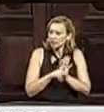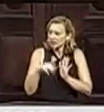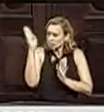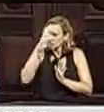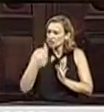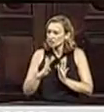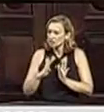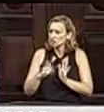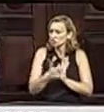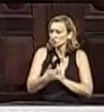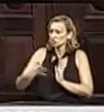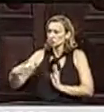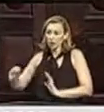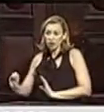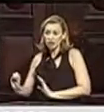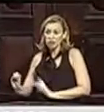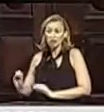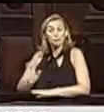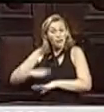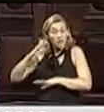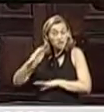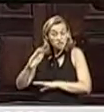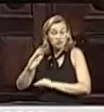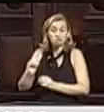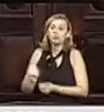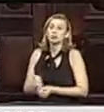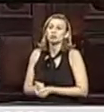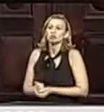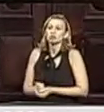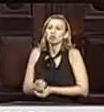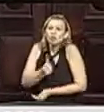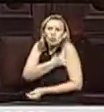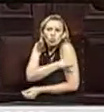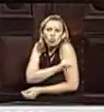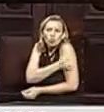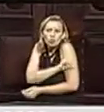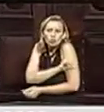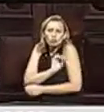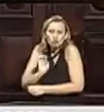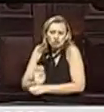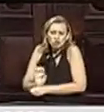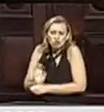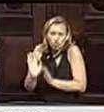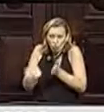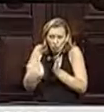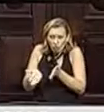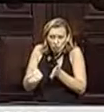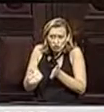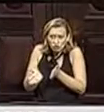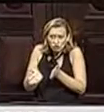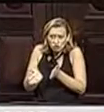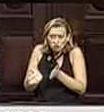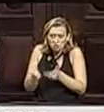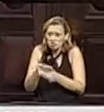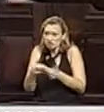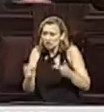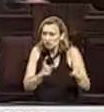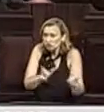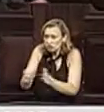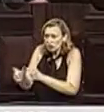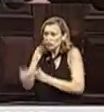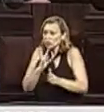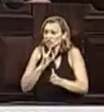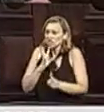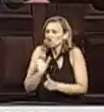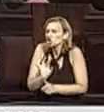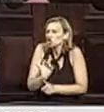2040. E mais, o estado do Rio de Janeiro hoje, das reservas conhecidas do pré-sal, tem